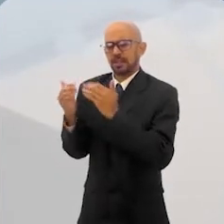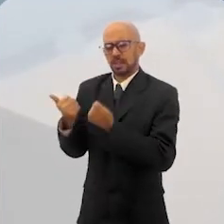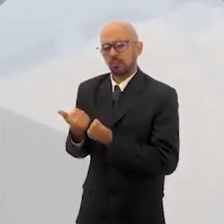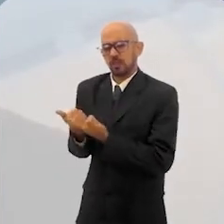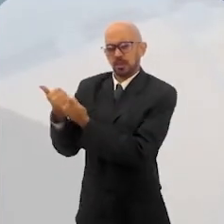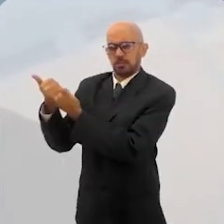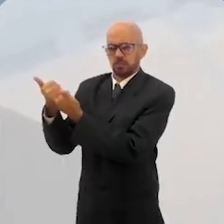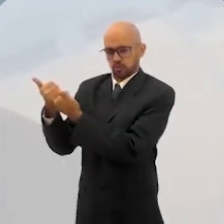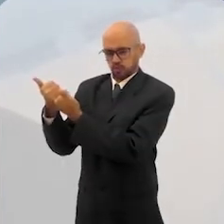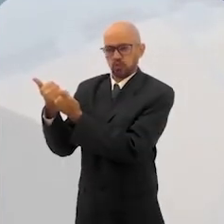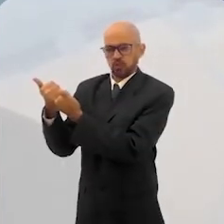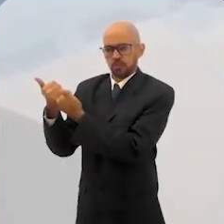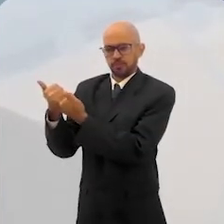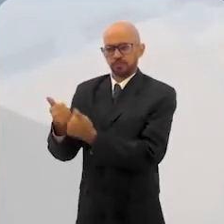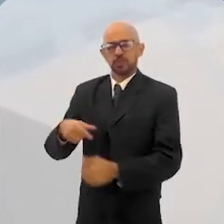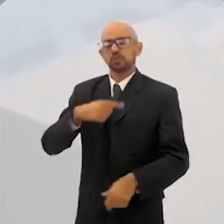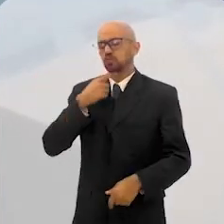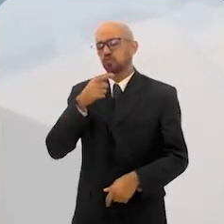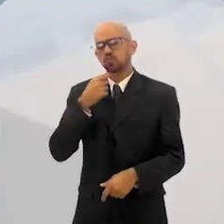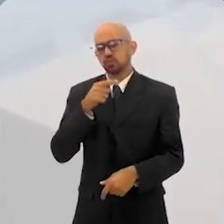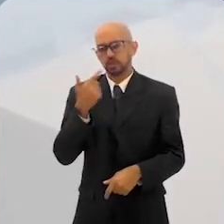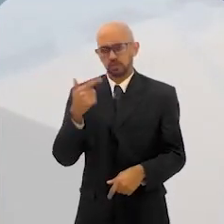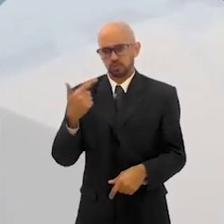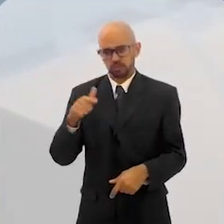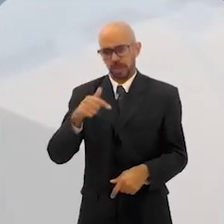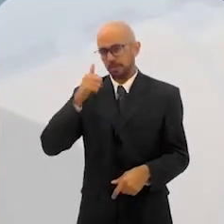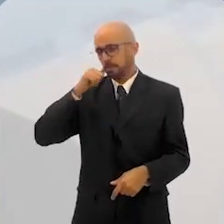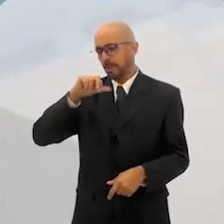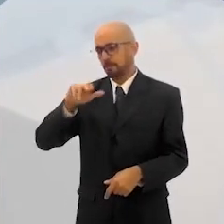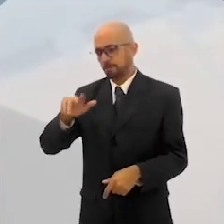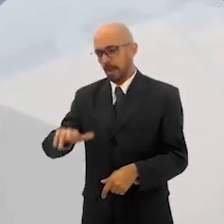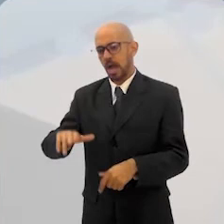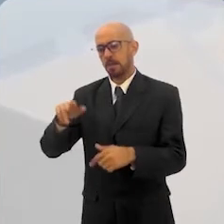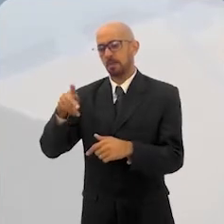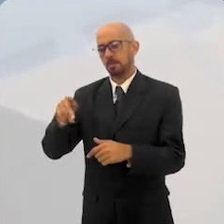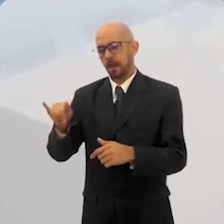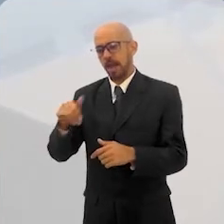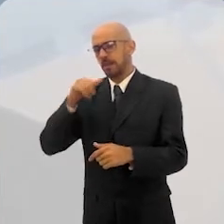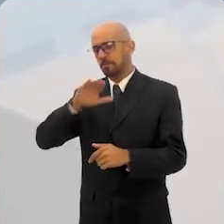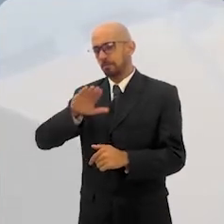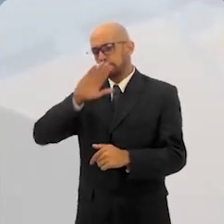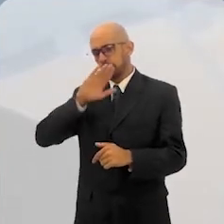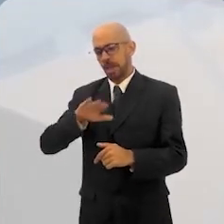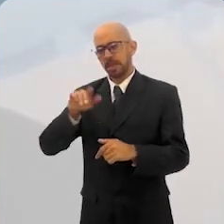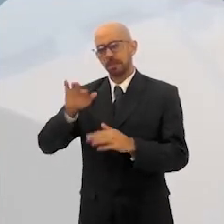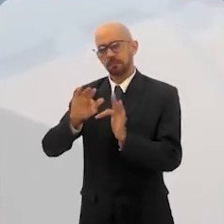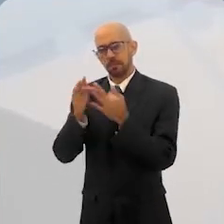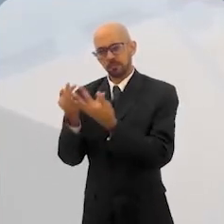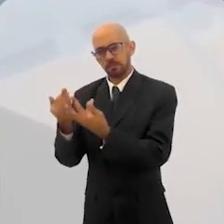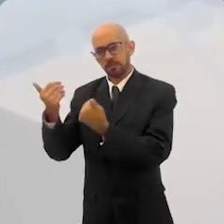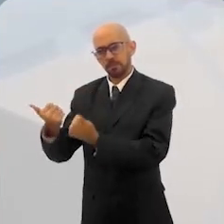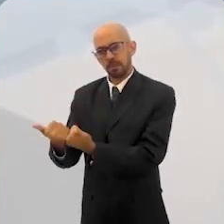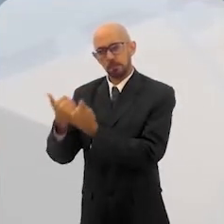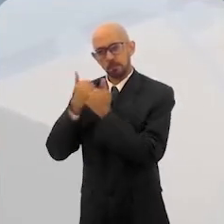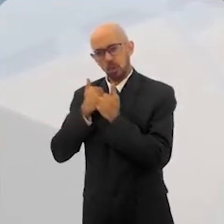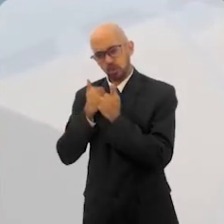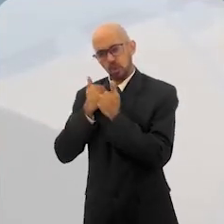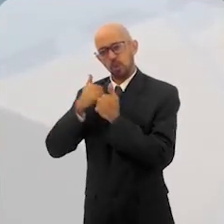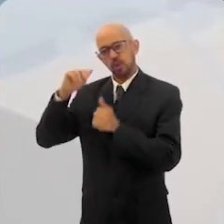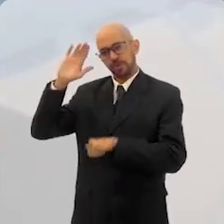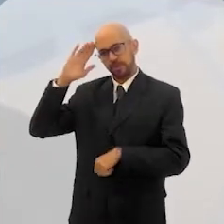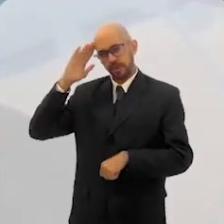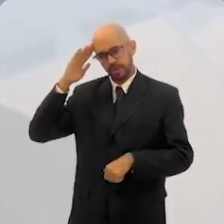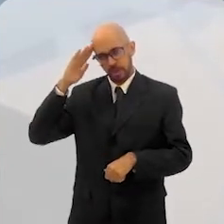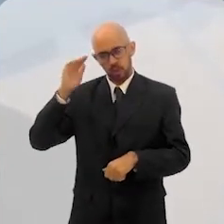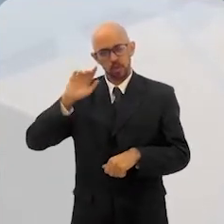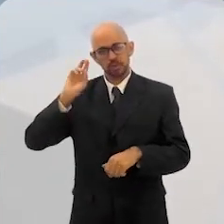né? Isso, sem sombra de dúvida, é essencial para qualquer criança, né? Ter uma família que possa te apoiar, que possa